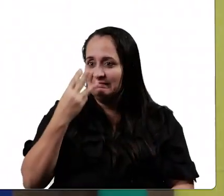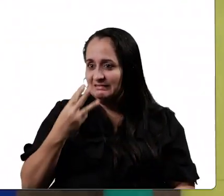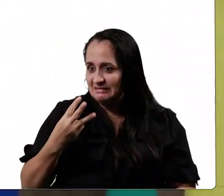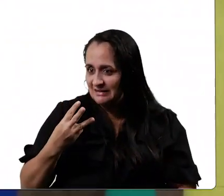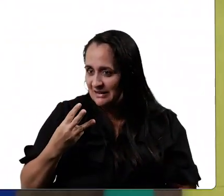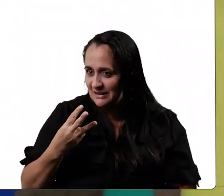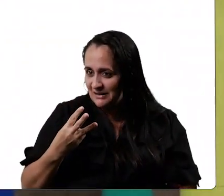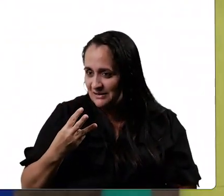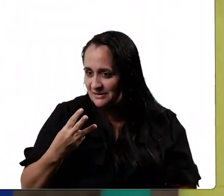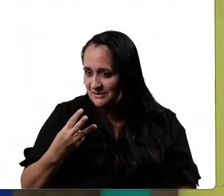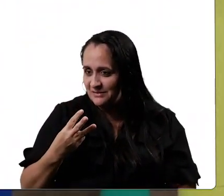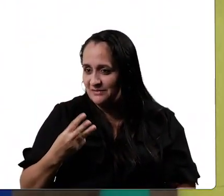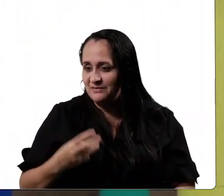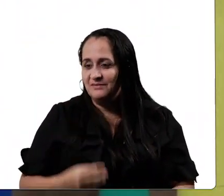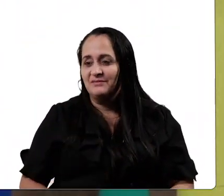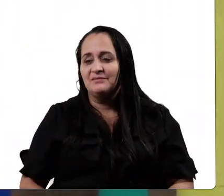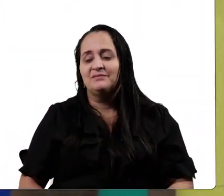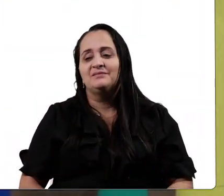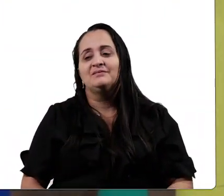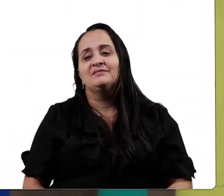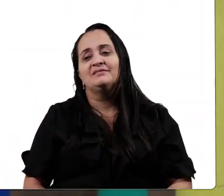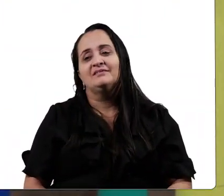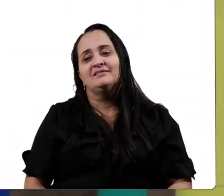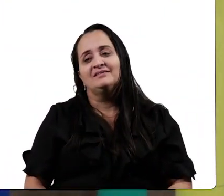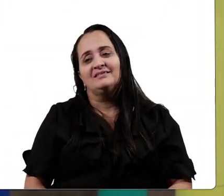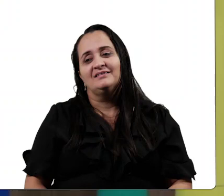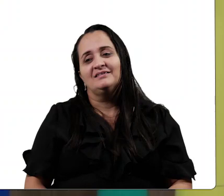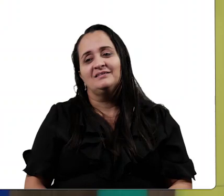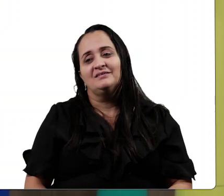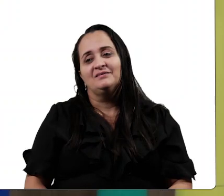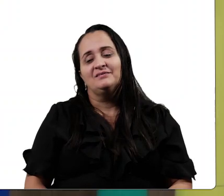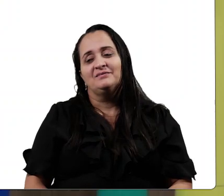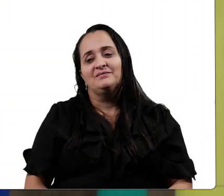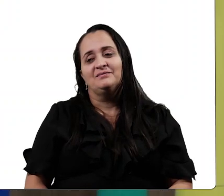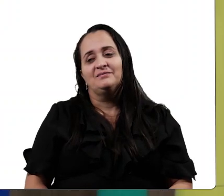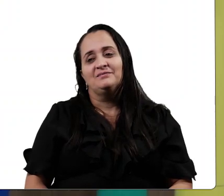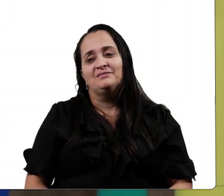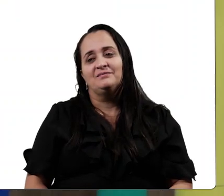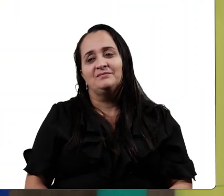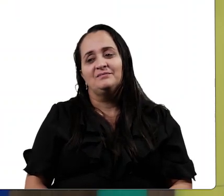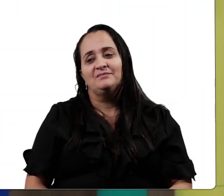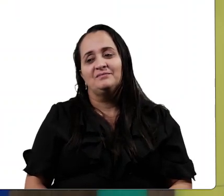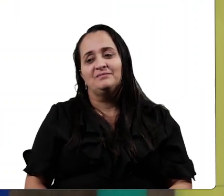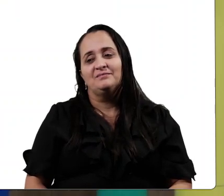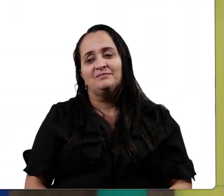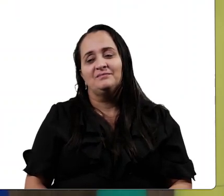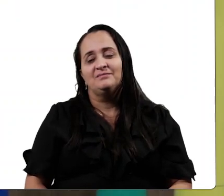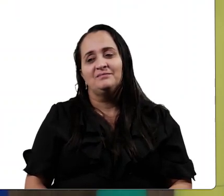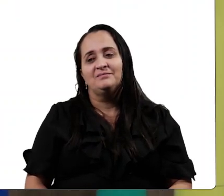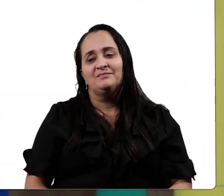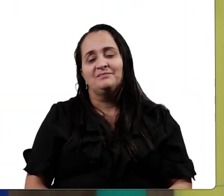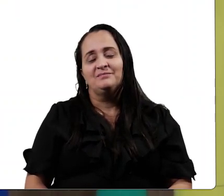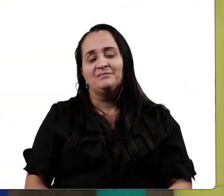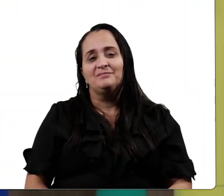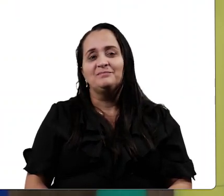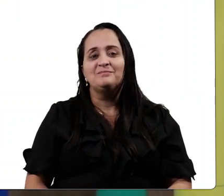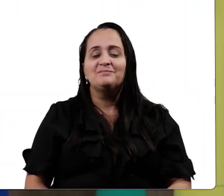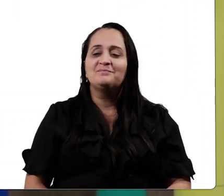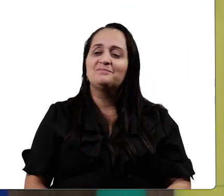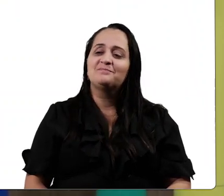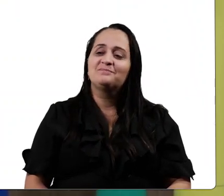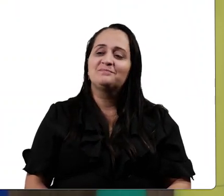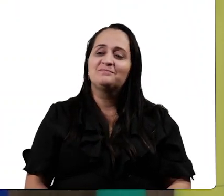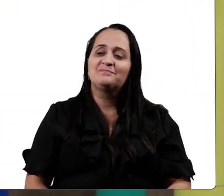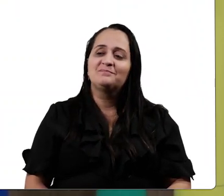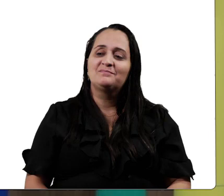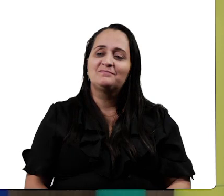isso 1 2 três boliche nesta outra rodada vamos lá